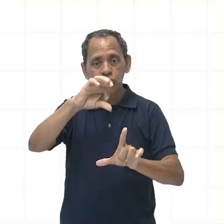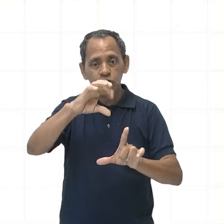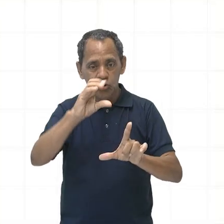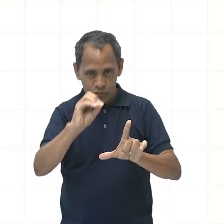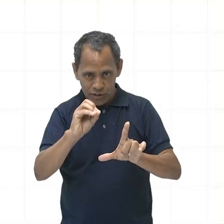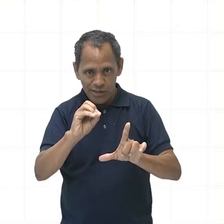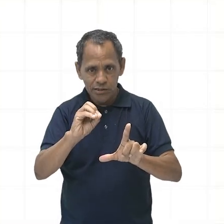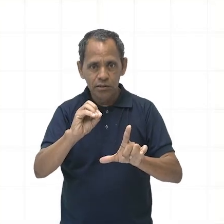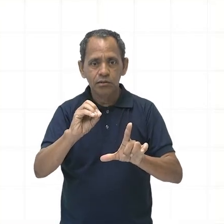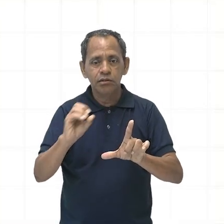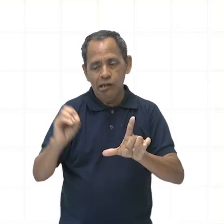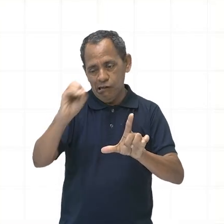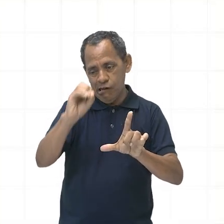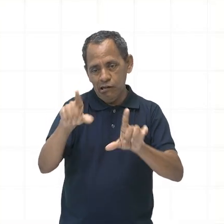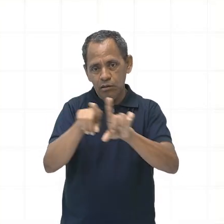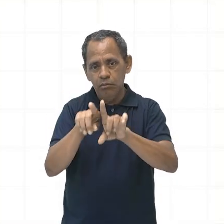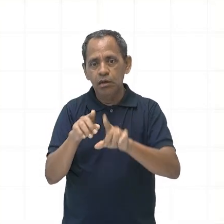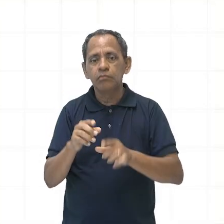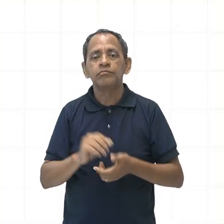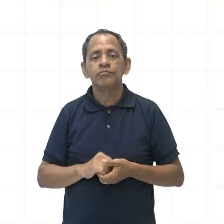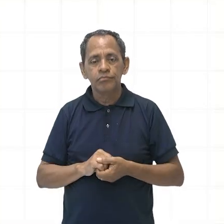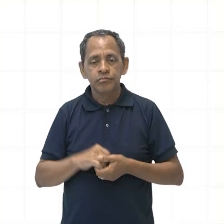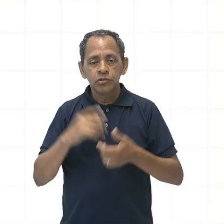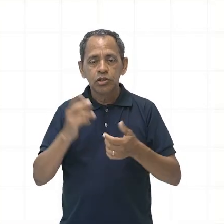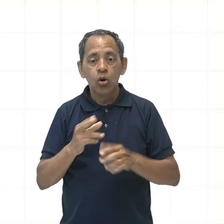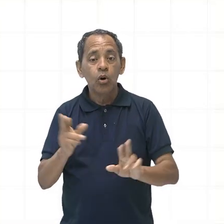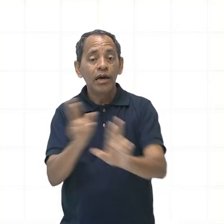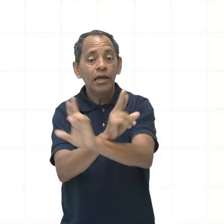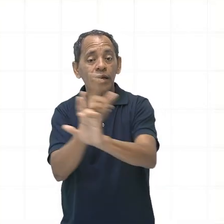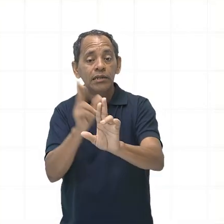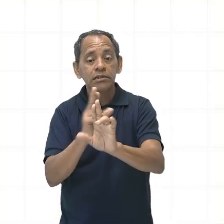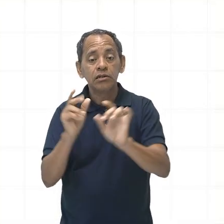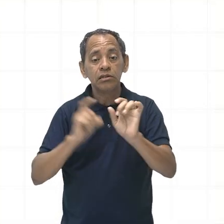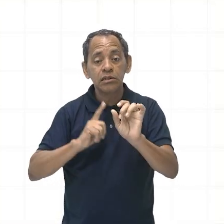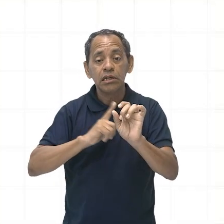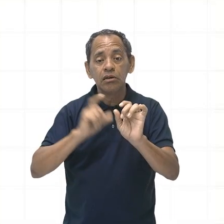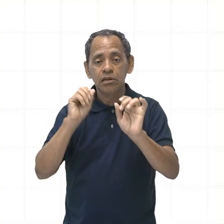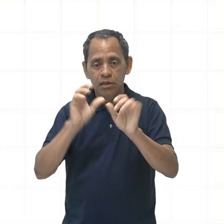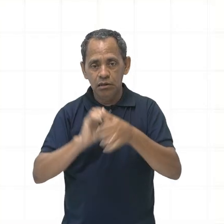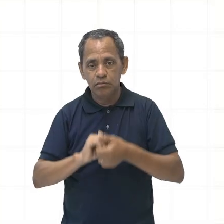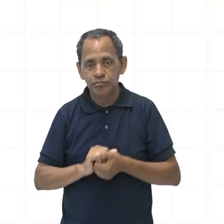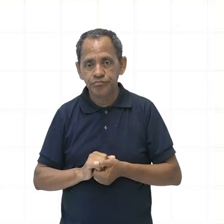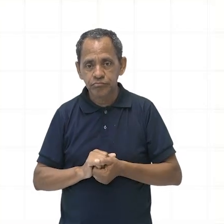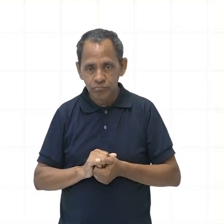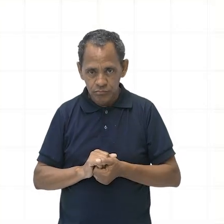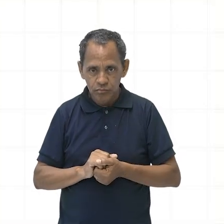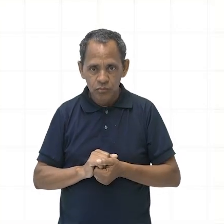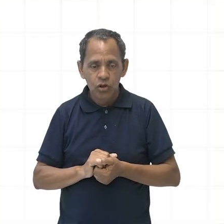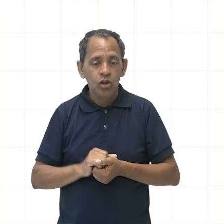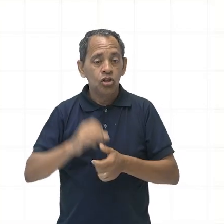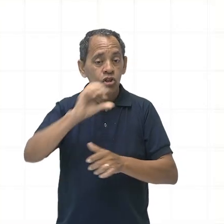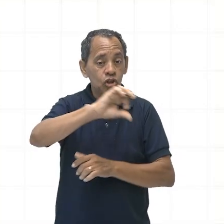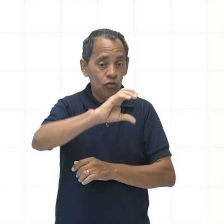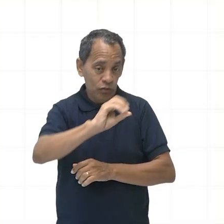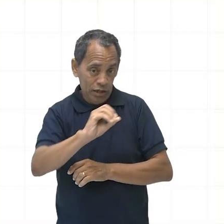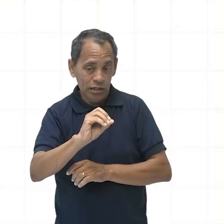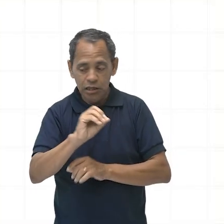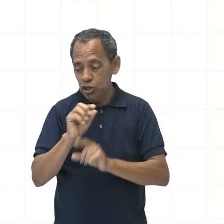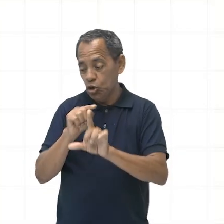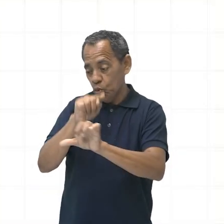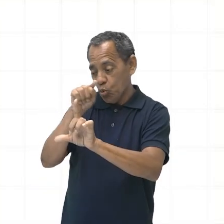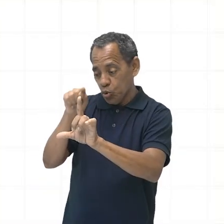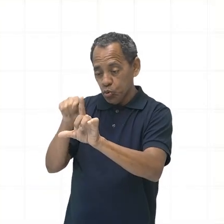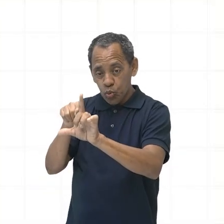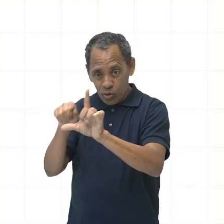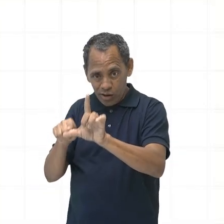lado correspondente a ele é esse aqui, ó, que está entre o ângulo marcado e o ângulo de 90 graus. Ou seja,